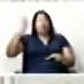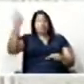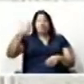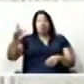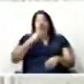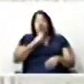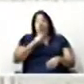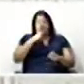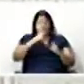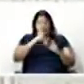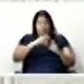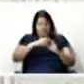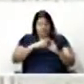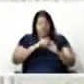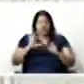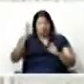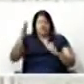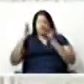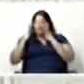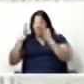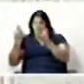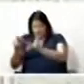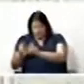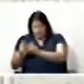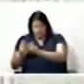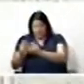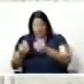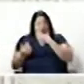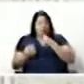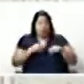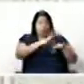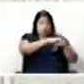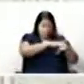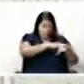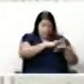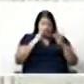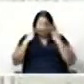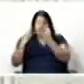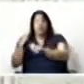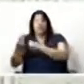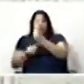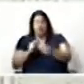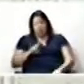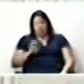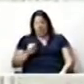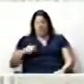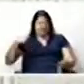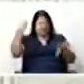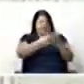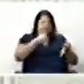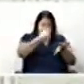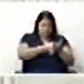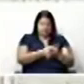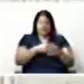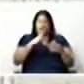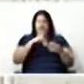uma agressão, dessa vez de um parente de paciente, numa unidade básica de saúde da região do Campo Limpo.